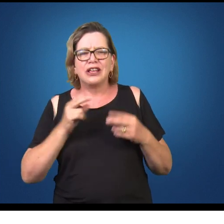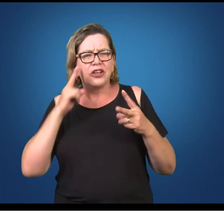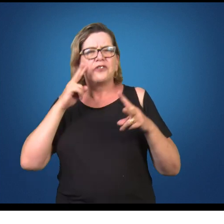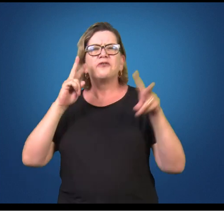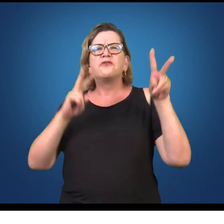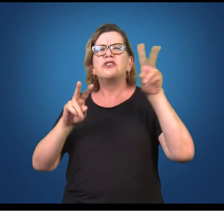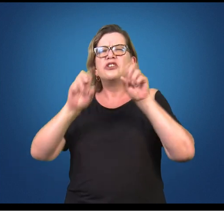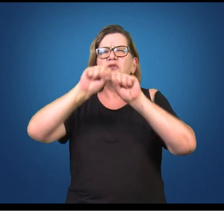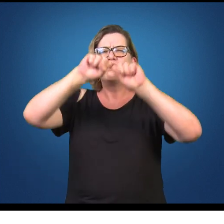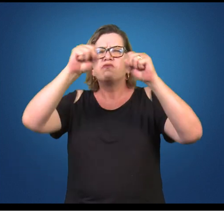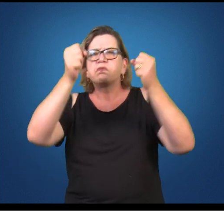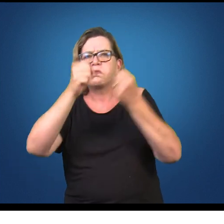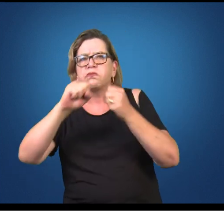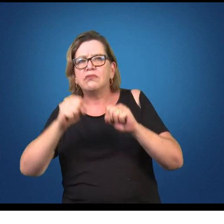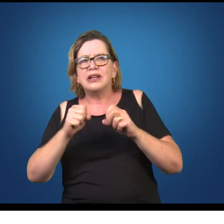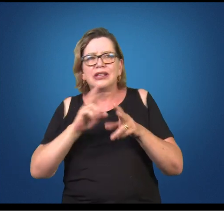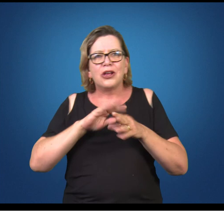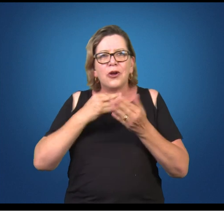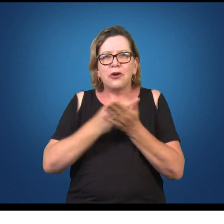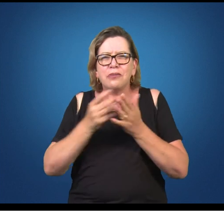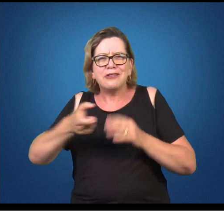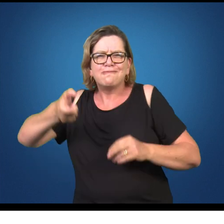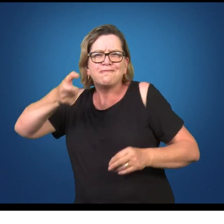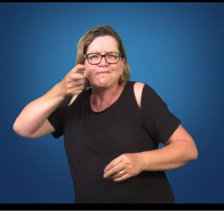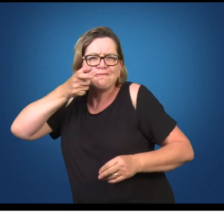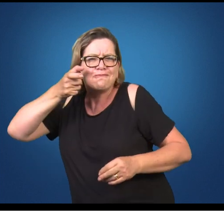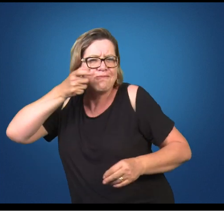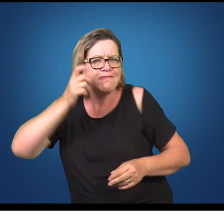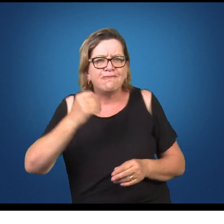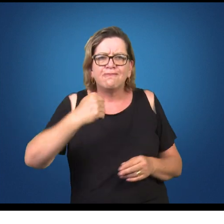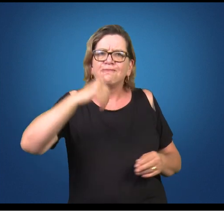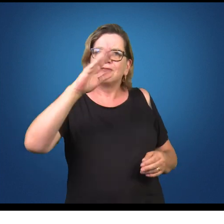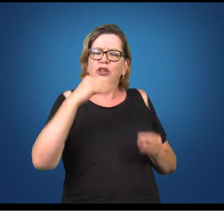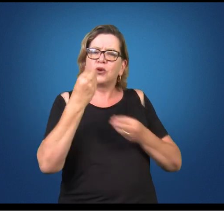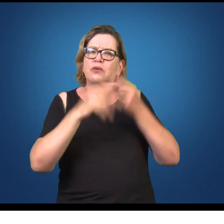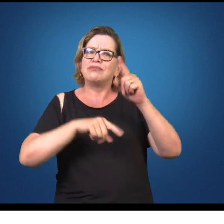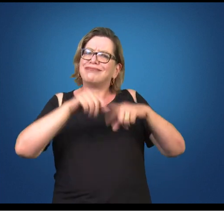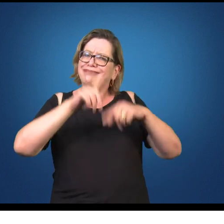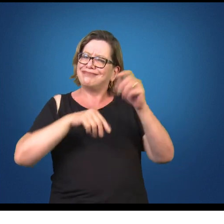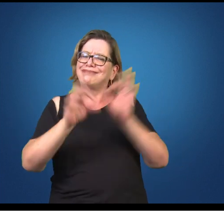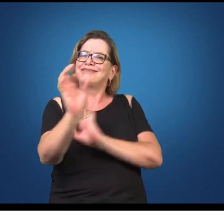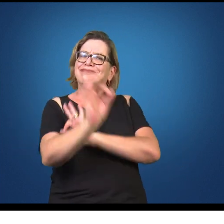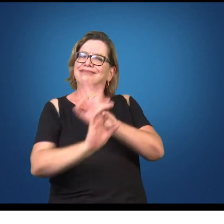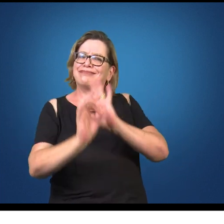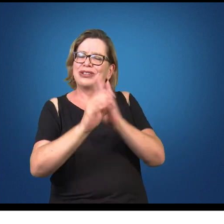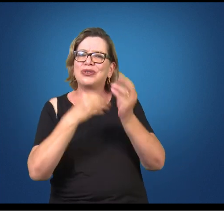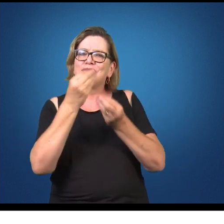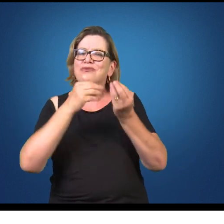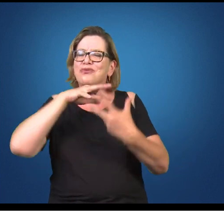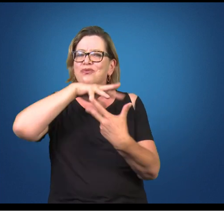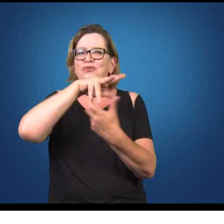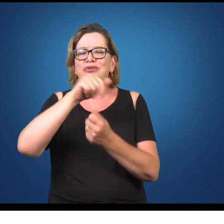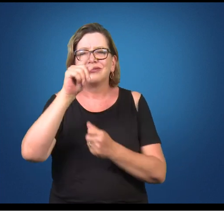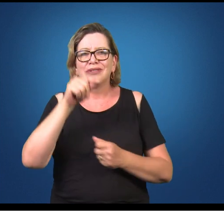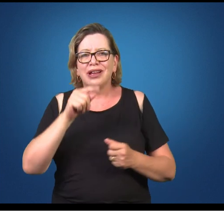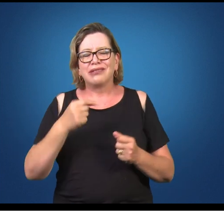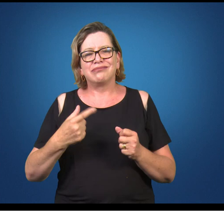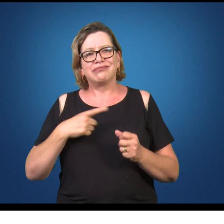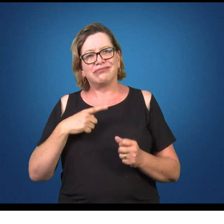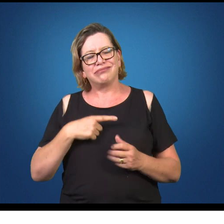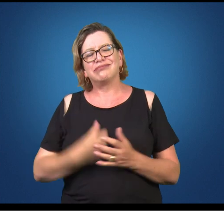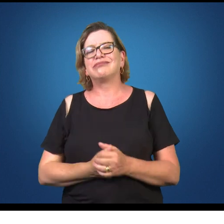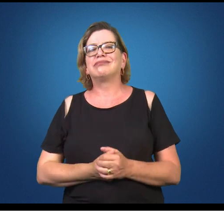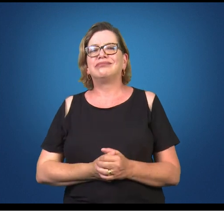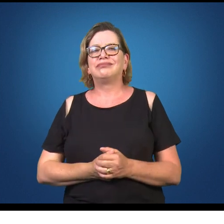vejo as formas, começo a reparar mais nas formas como os materiais estão organizados, como que o mundo Se apresenta.